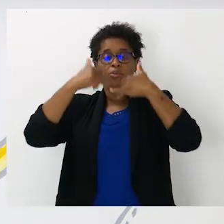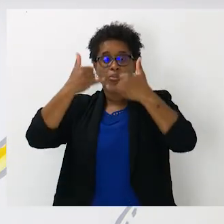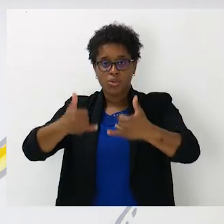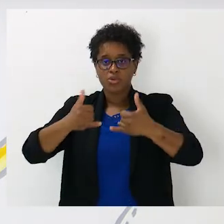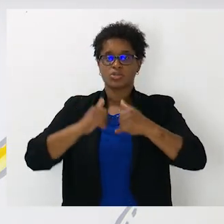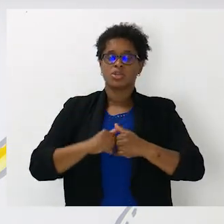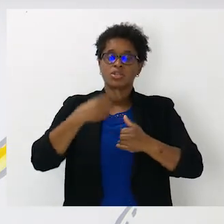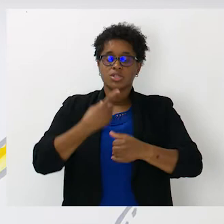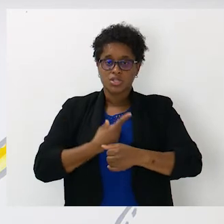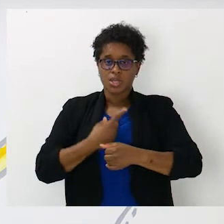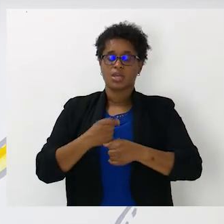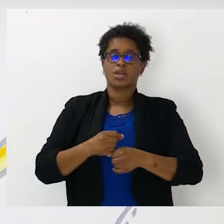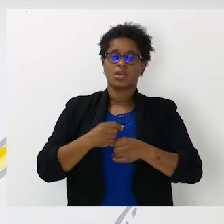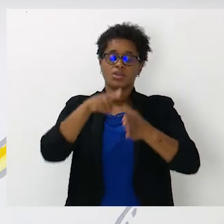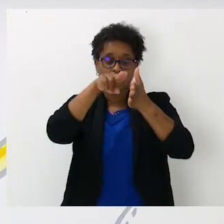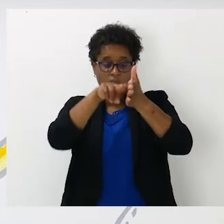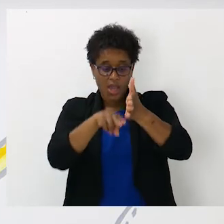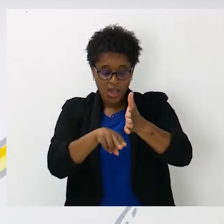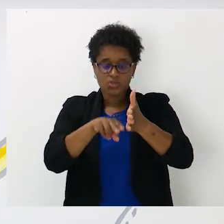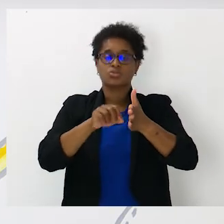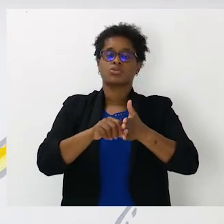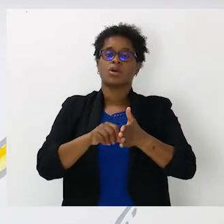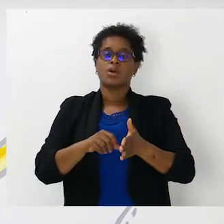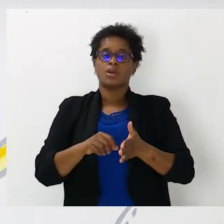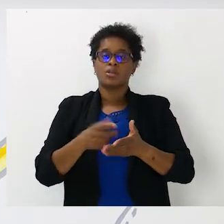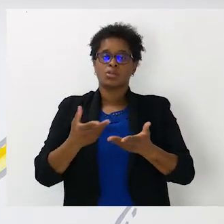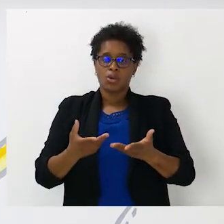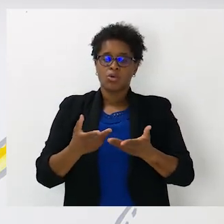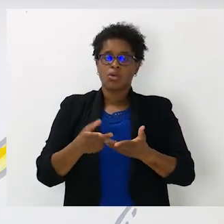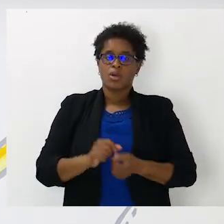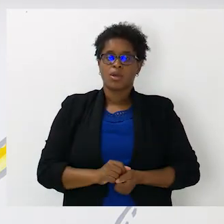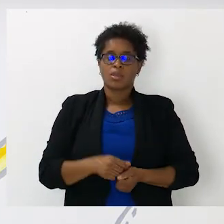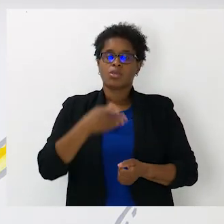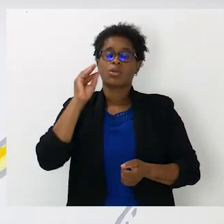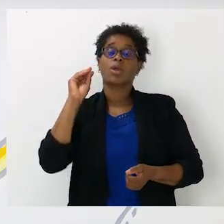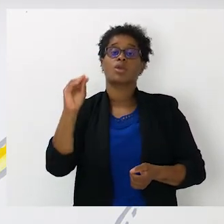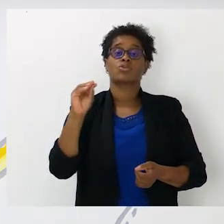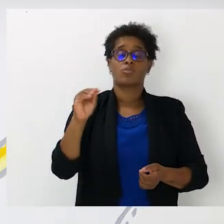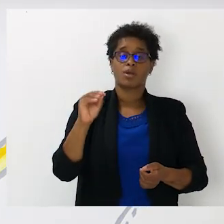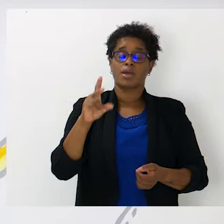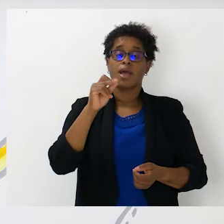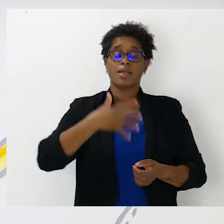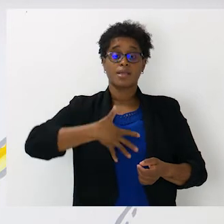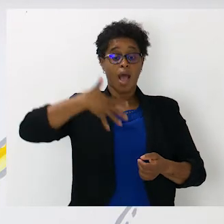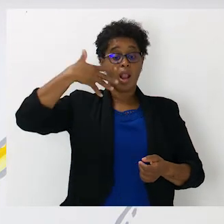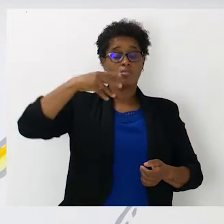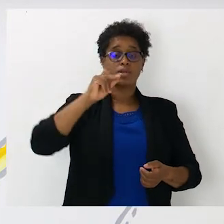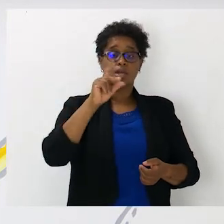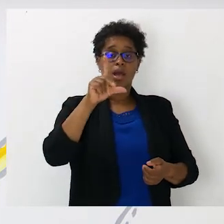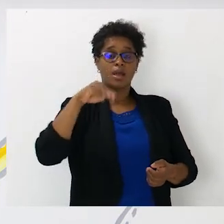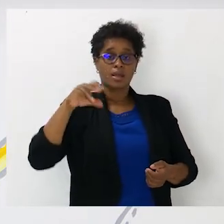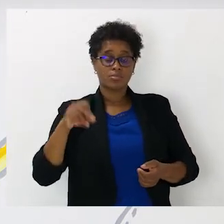depois de serem enterrados, portanto, eram chamados as almas